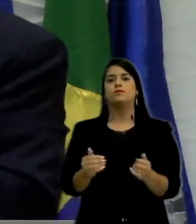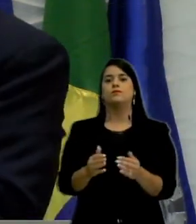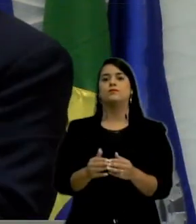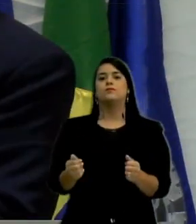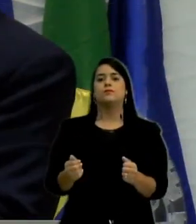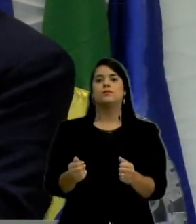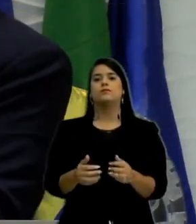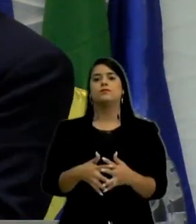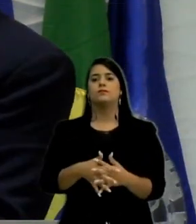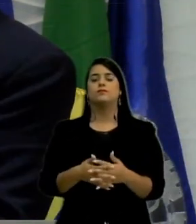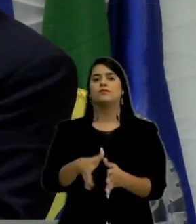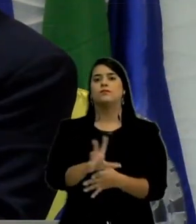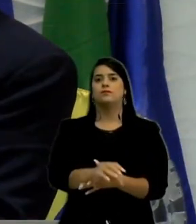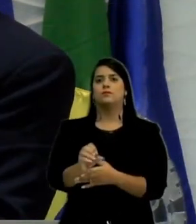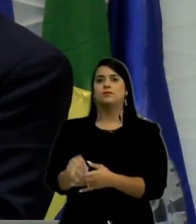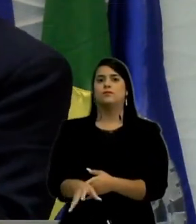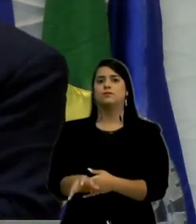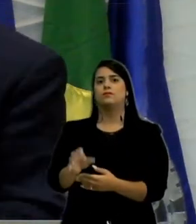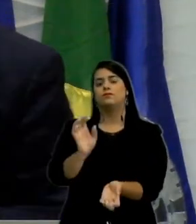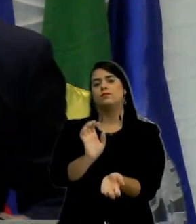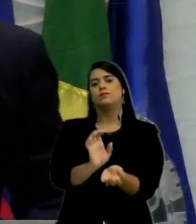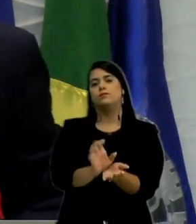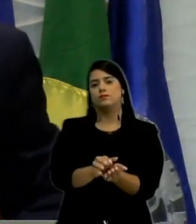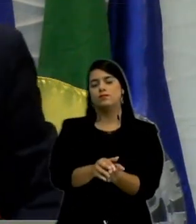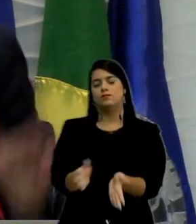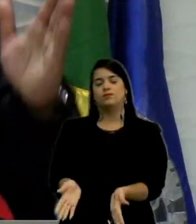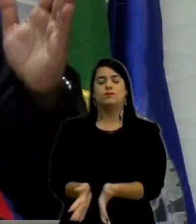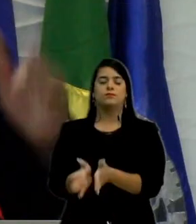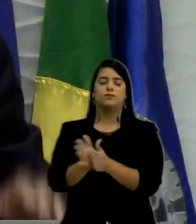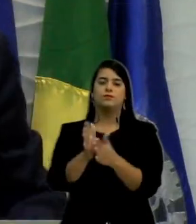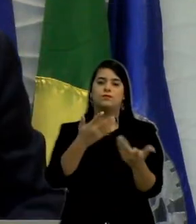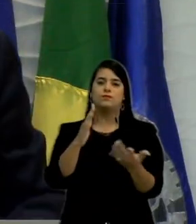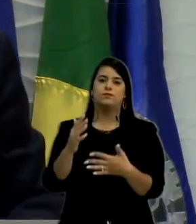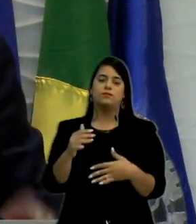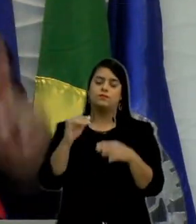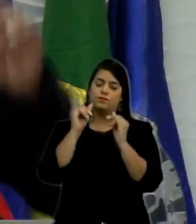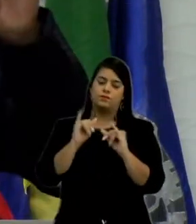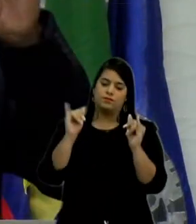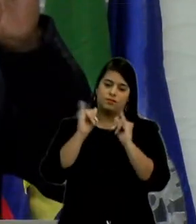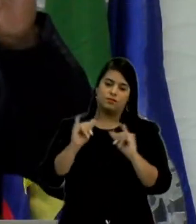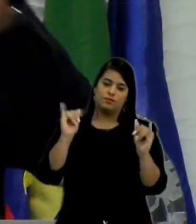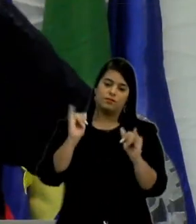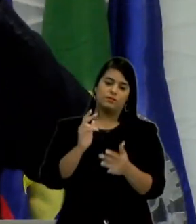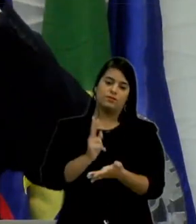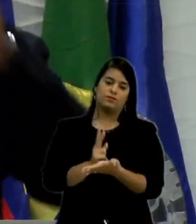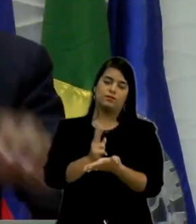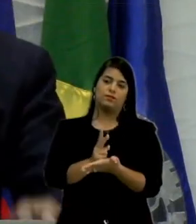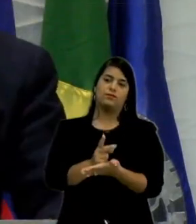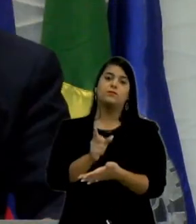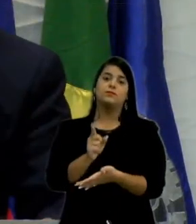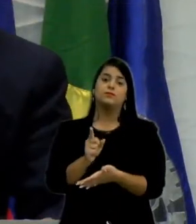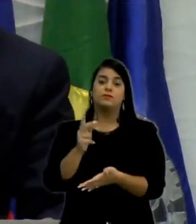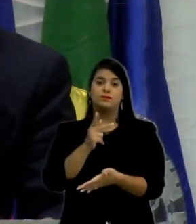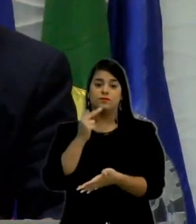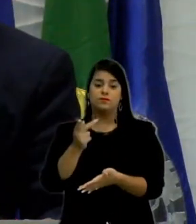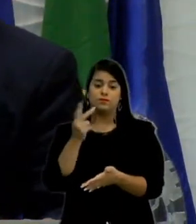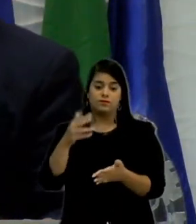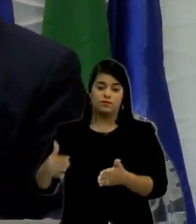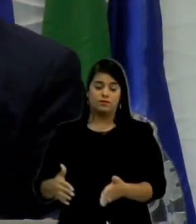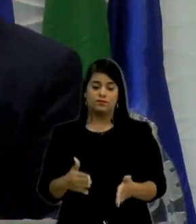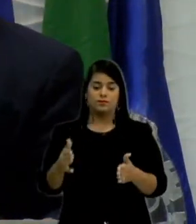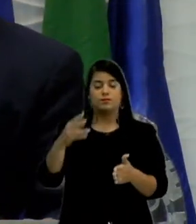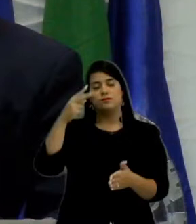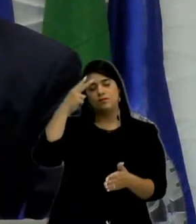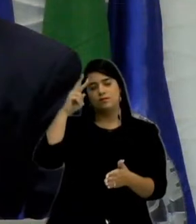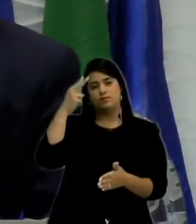que vêm ajudar, a máquina do Estado, né? Então, parabéns, e digo direto. Quando você fala dessa estrada, eu me lembro do Dr. Walsh